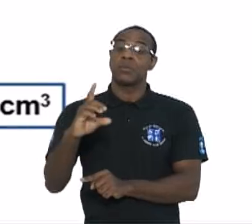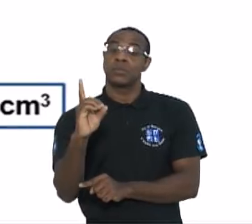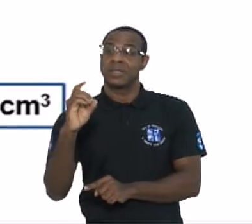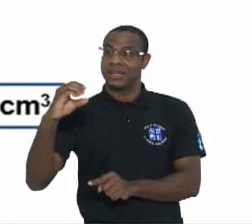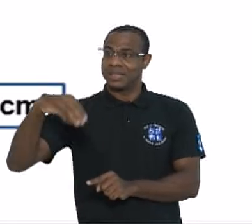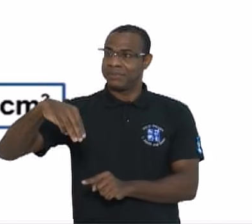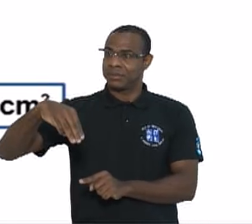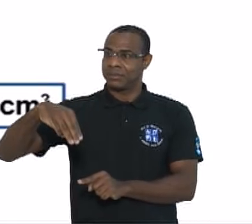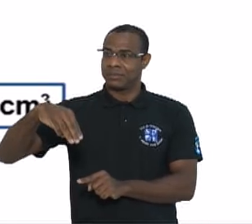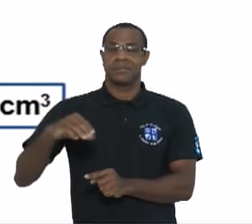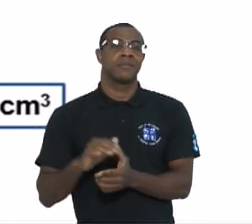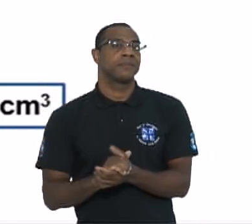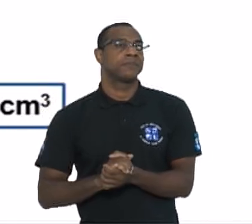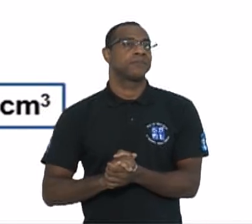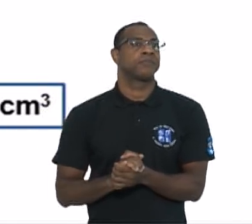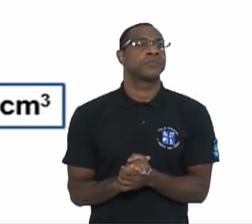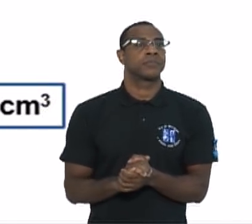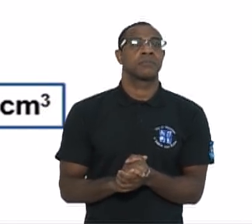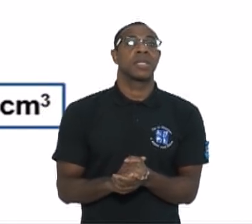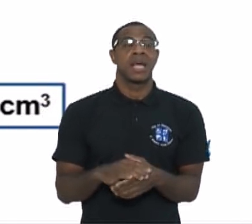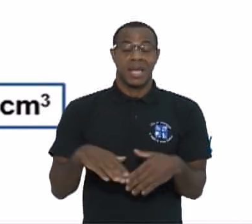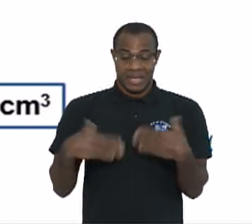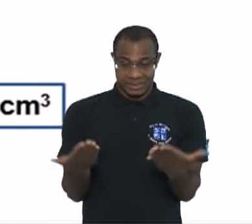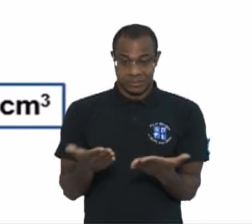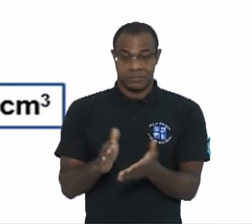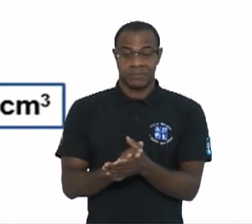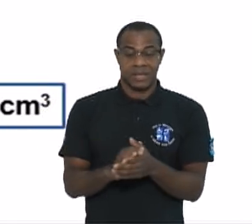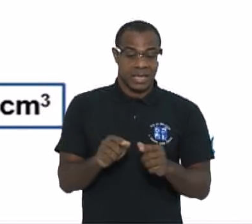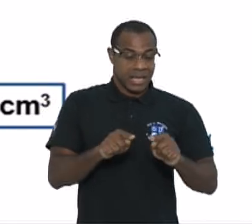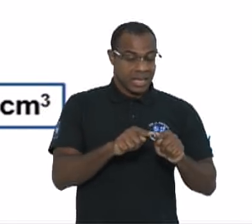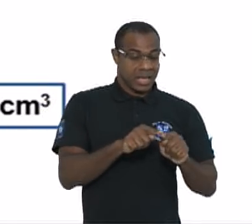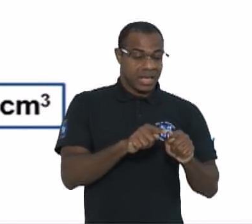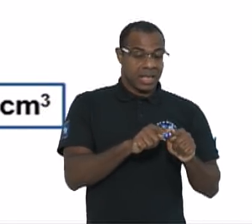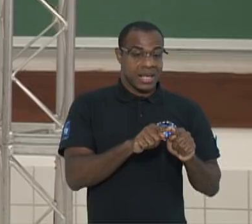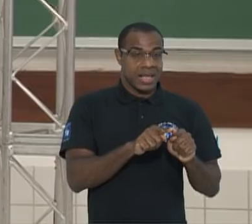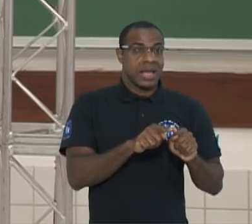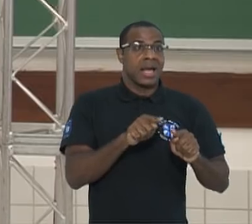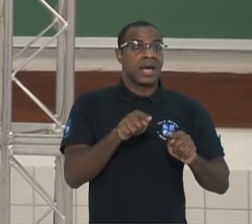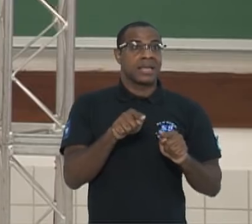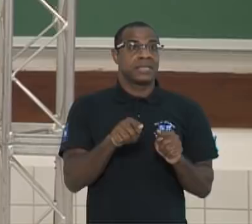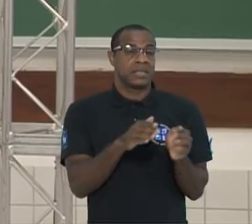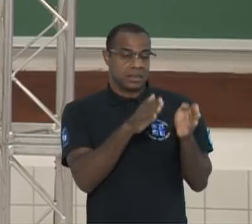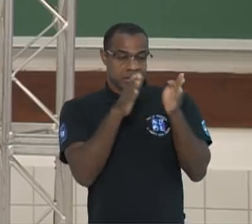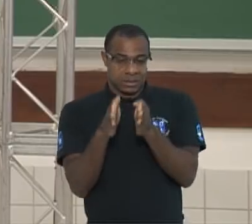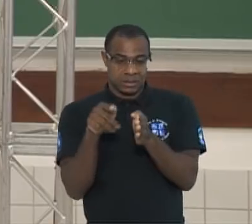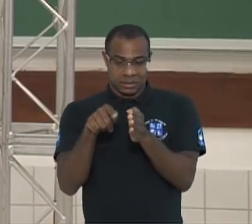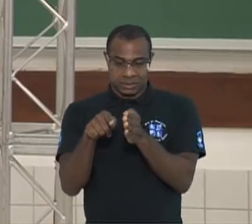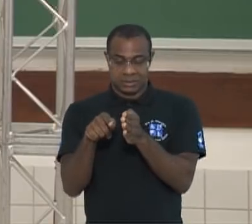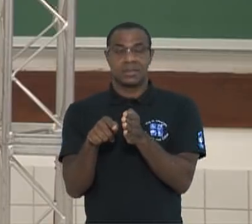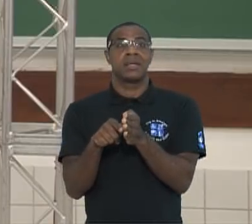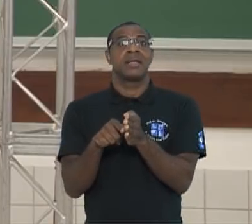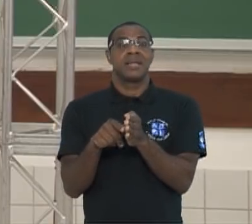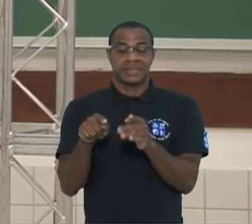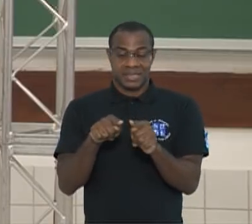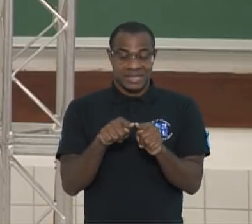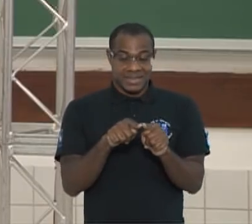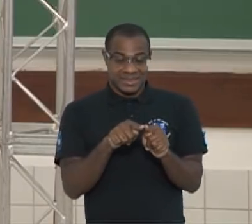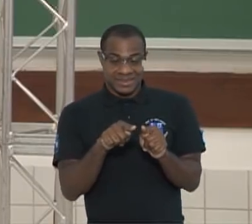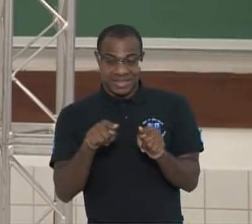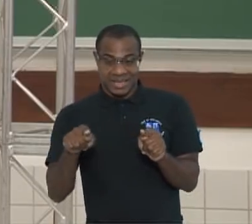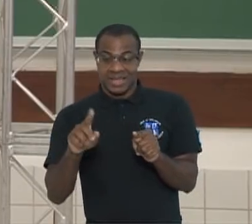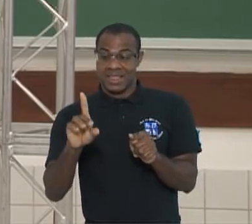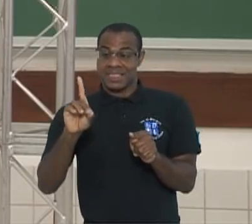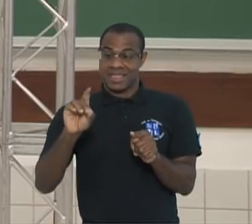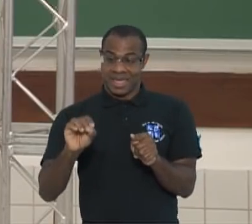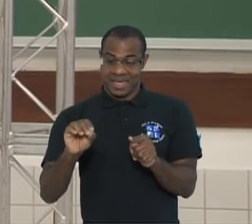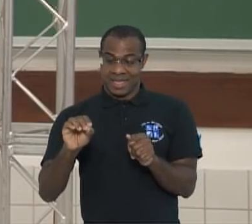A segunda figura, nós temos o quê? 10, 7 centímetros e 6 centímetros, né?